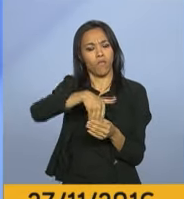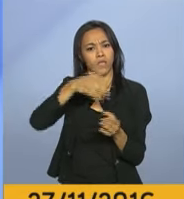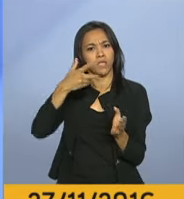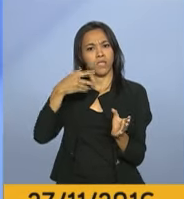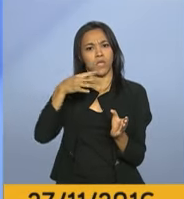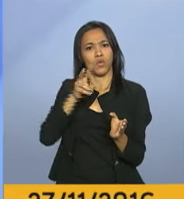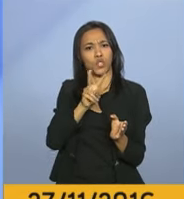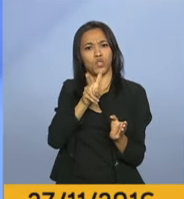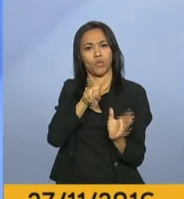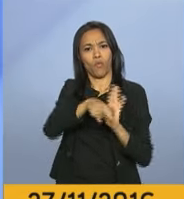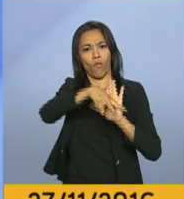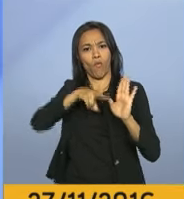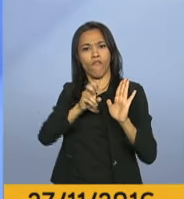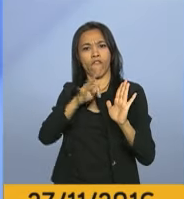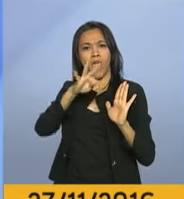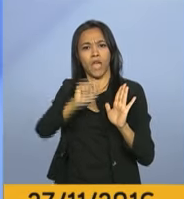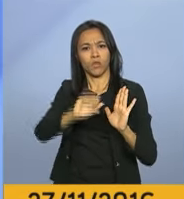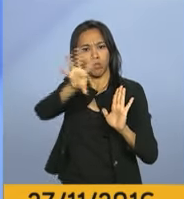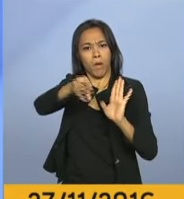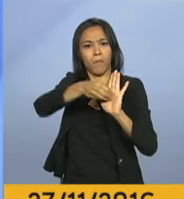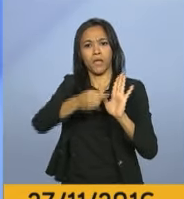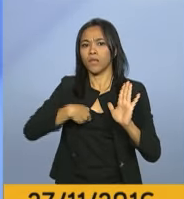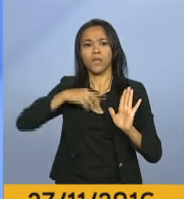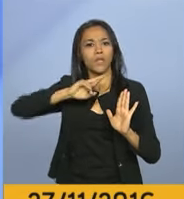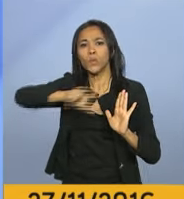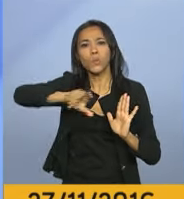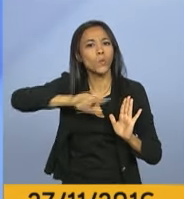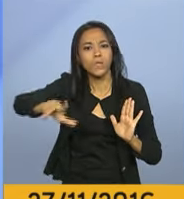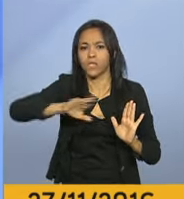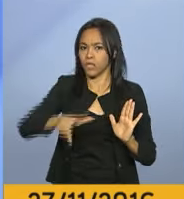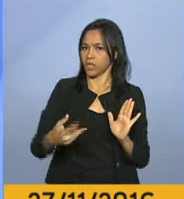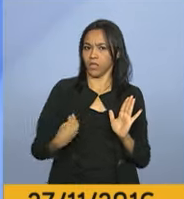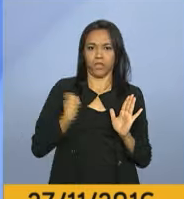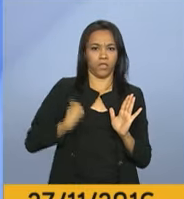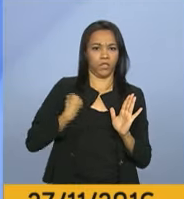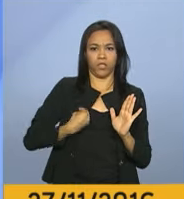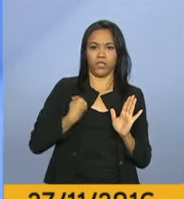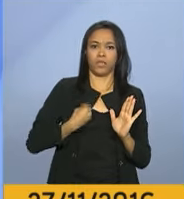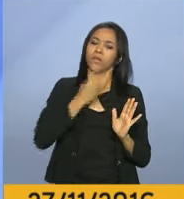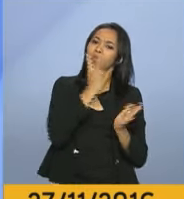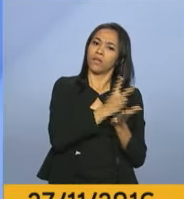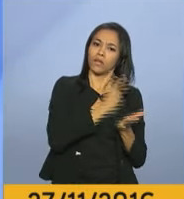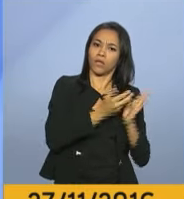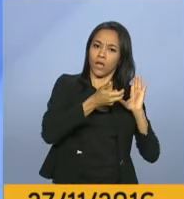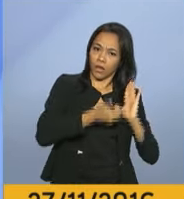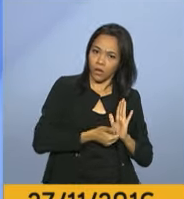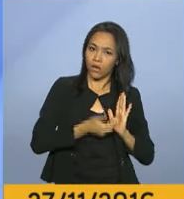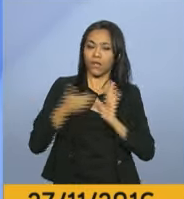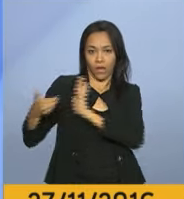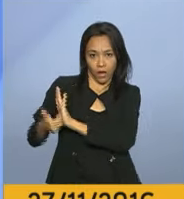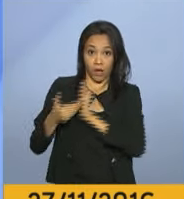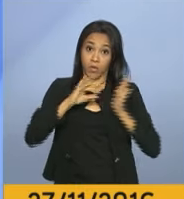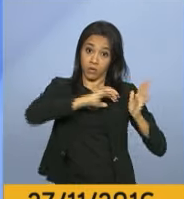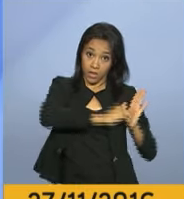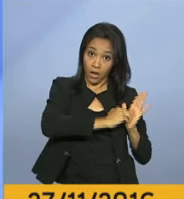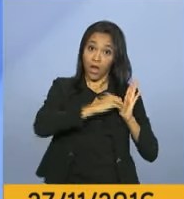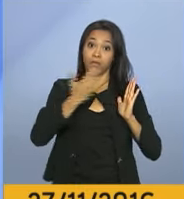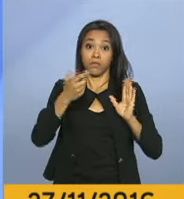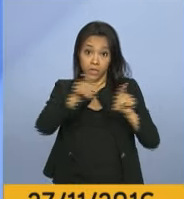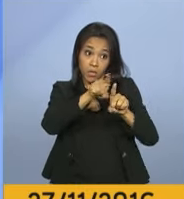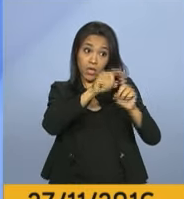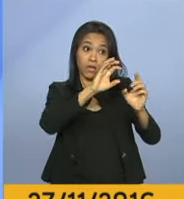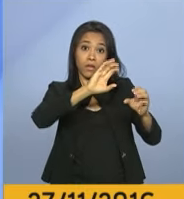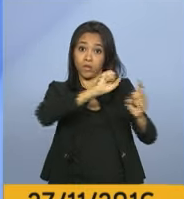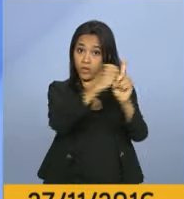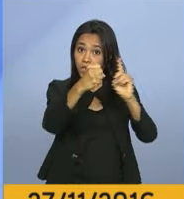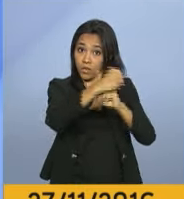existe. Então, nós começamos a discutir algo que não existe, tanto a Câmara, como o Senado, como o presidente da República, como a sociedade. Então,